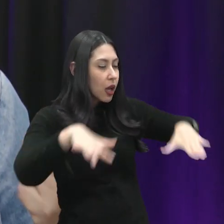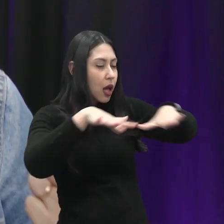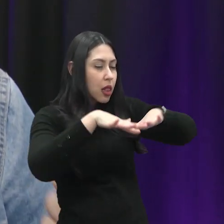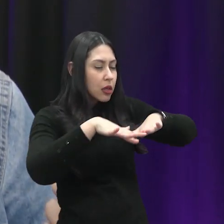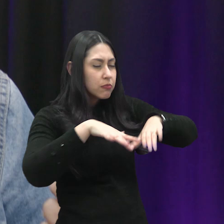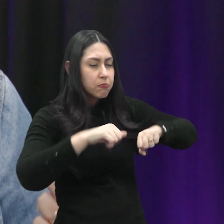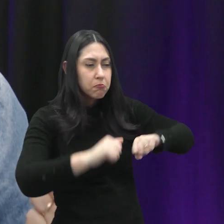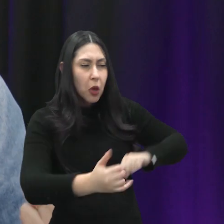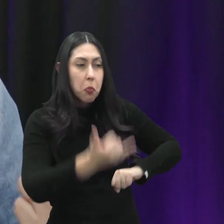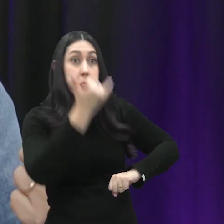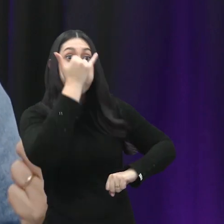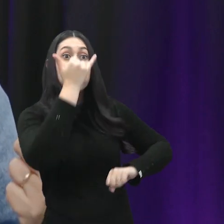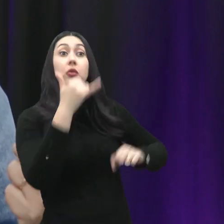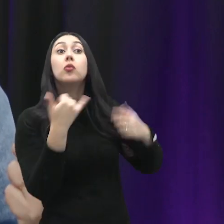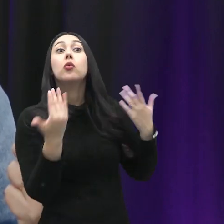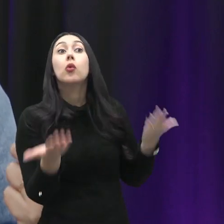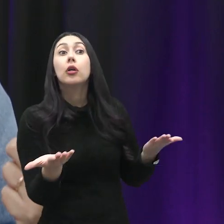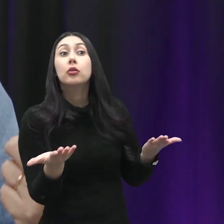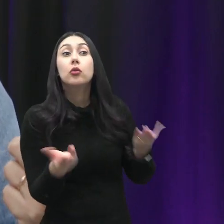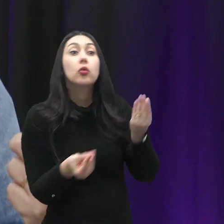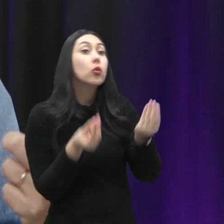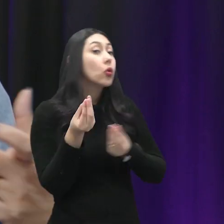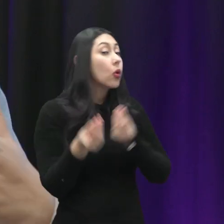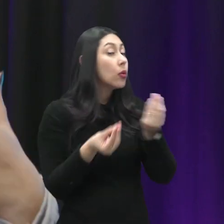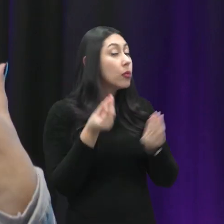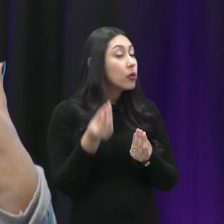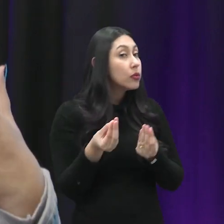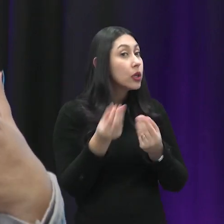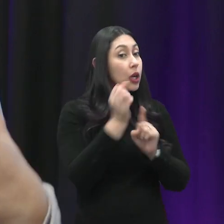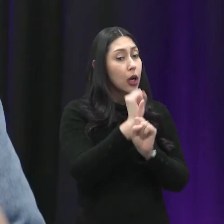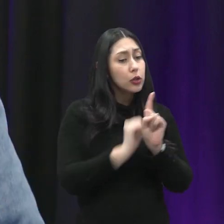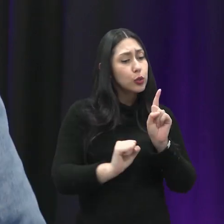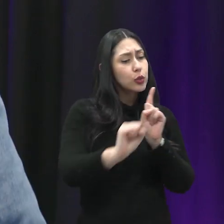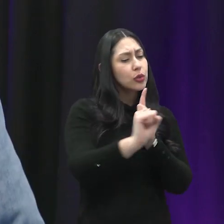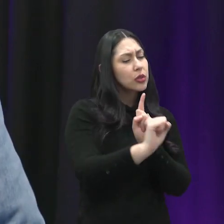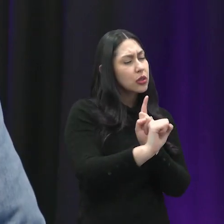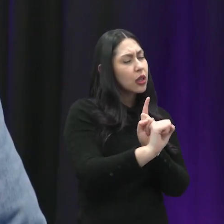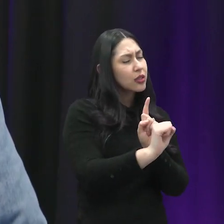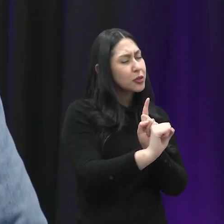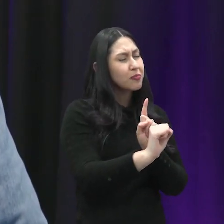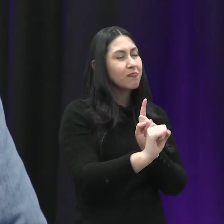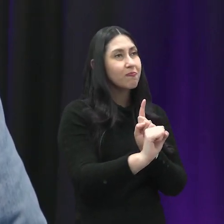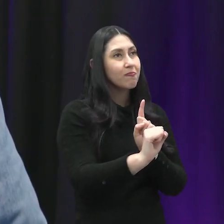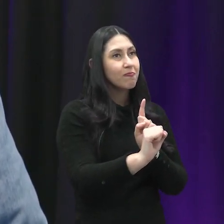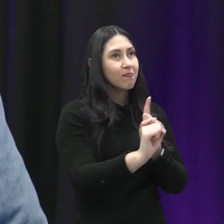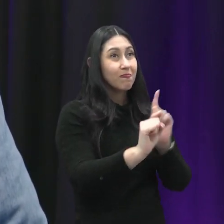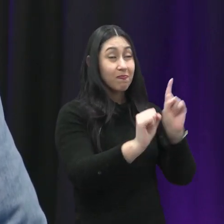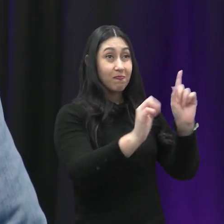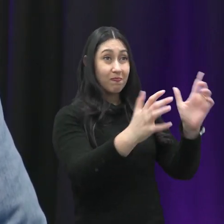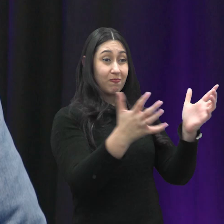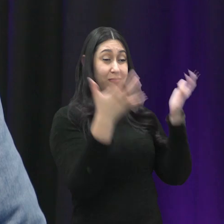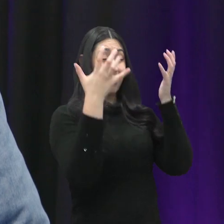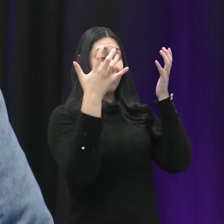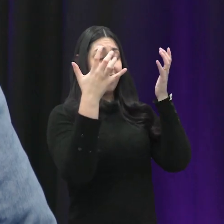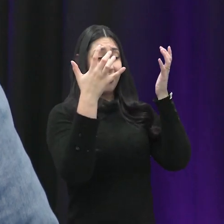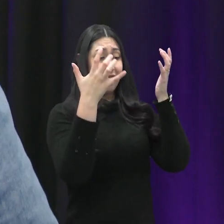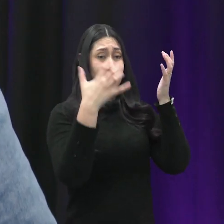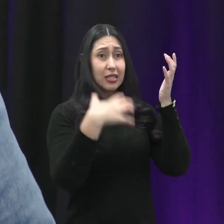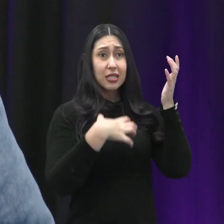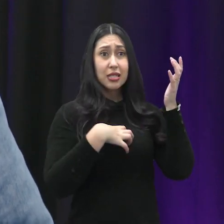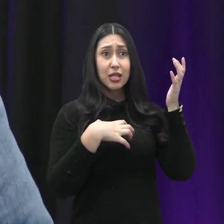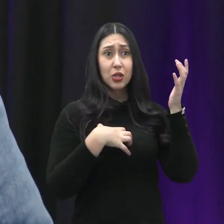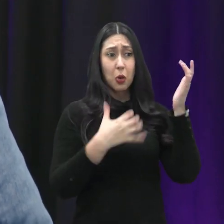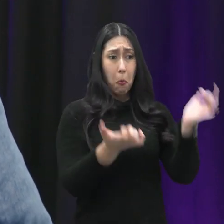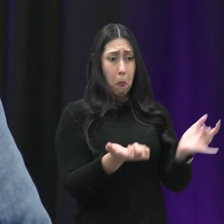eu sou frustrado? Quando que a sociedade me leva para um lugar de